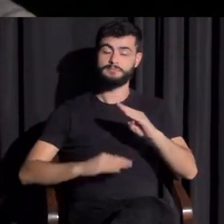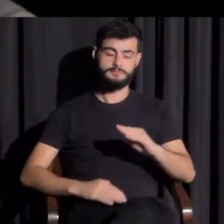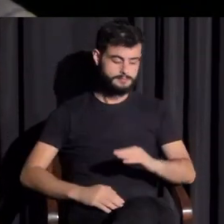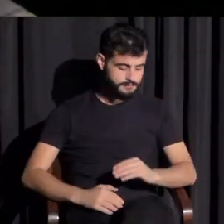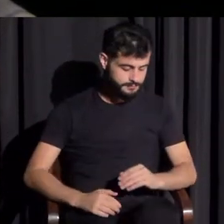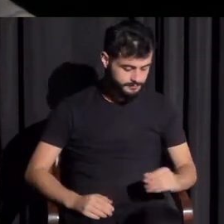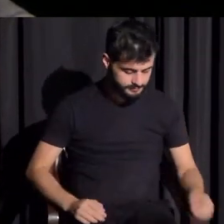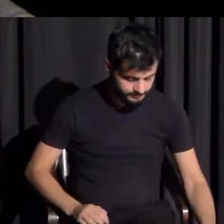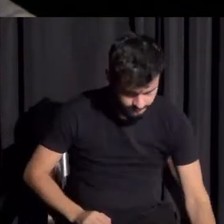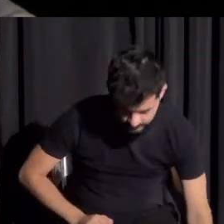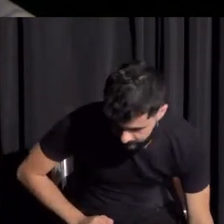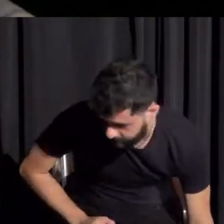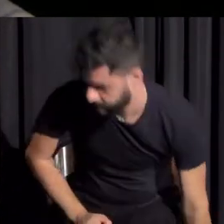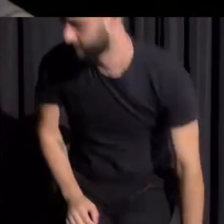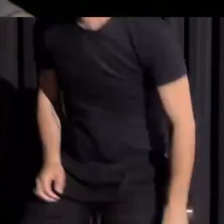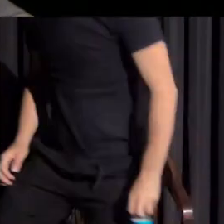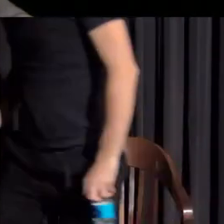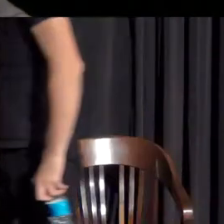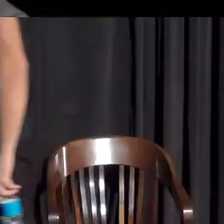alguns dias